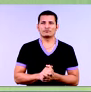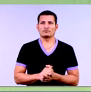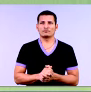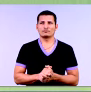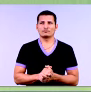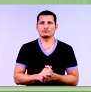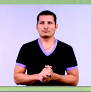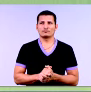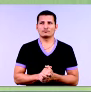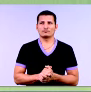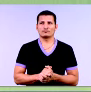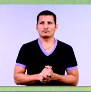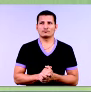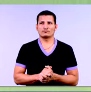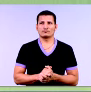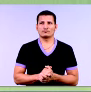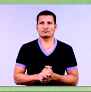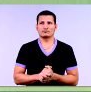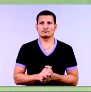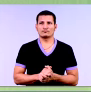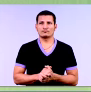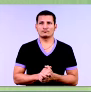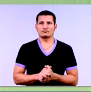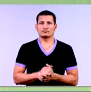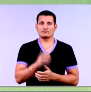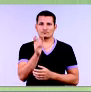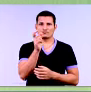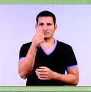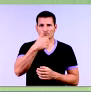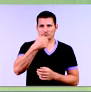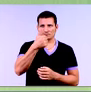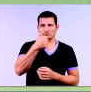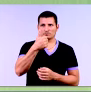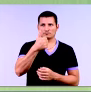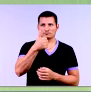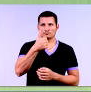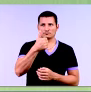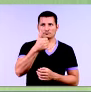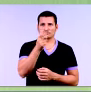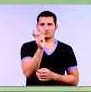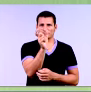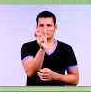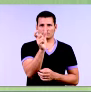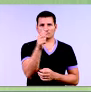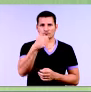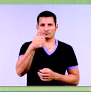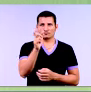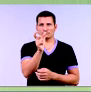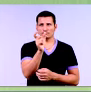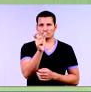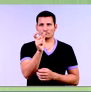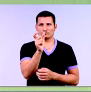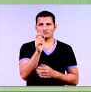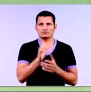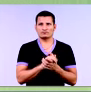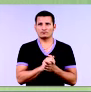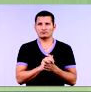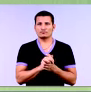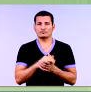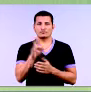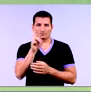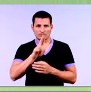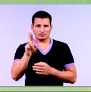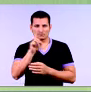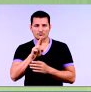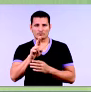Observem que o primeiro item, a primeira variável, nós gravamos utilizando um texto. Está